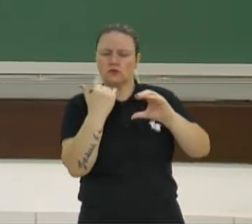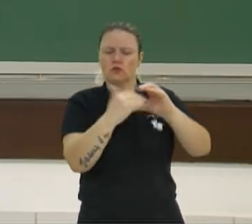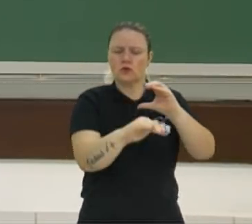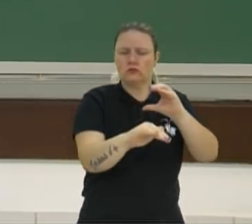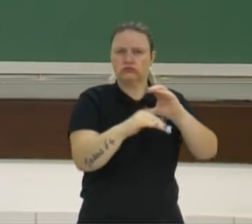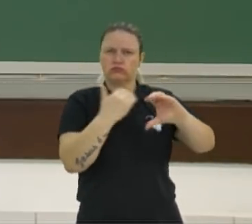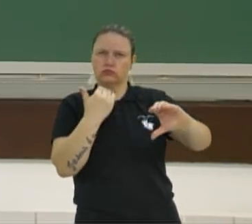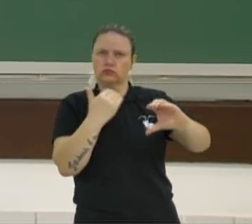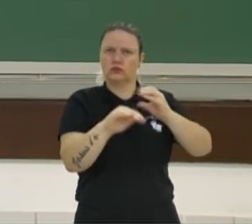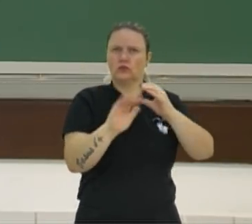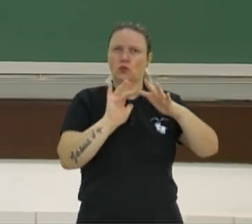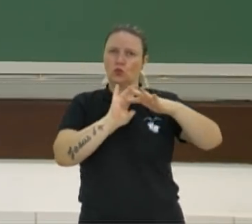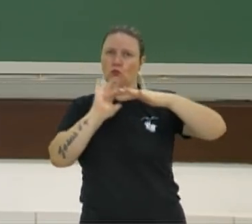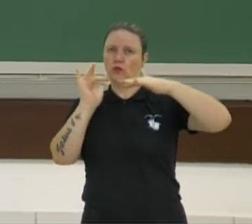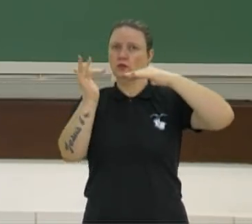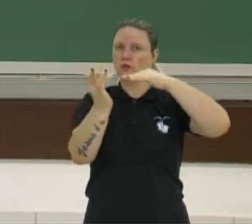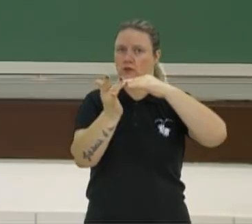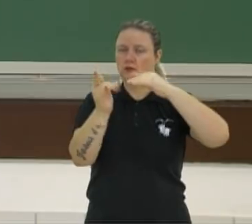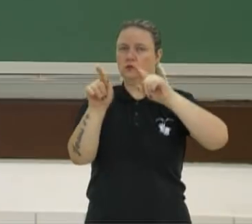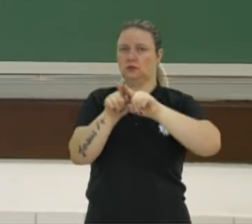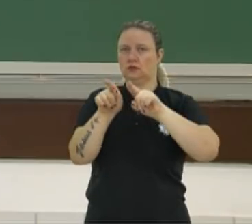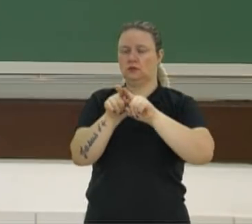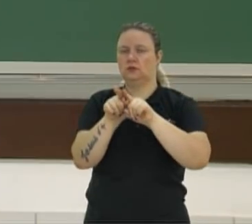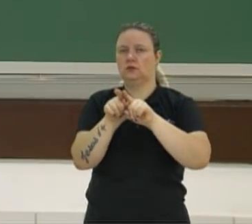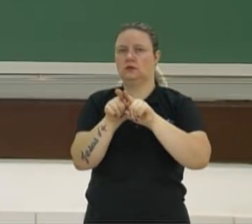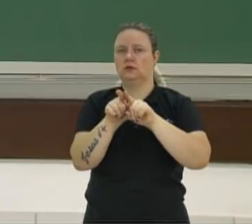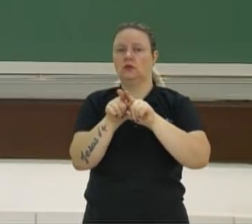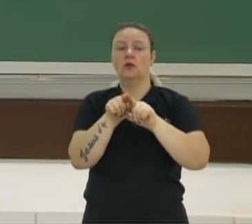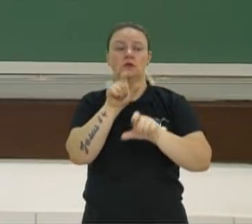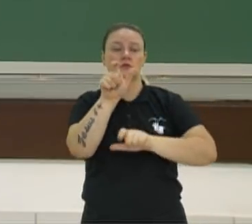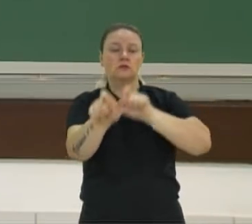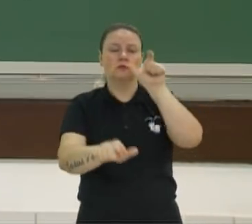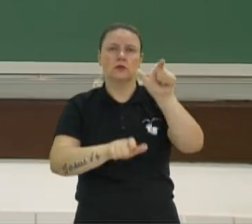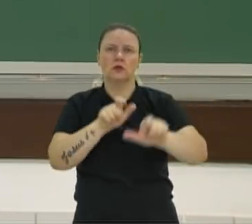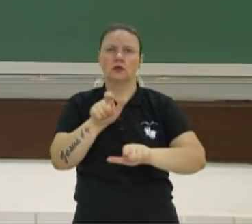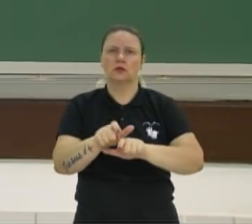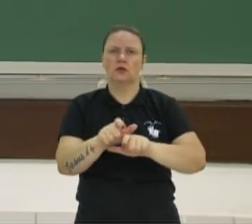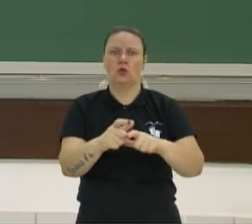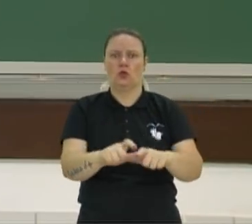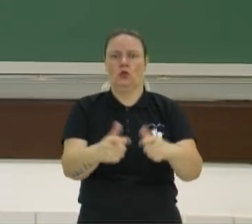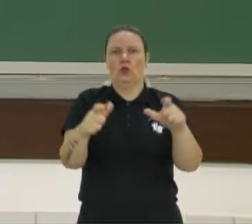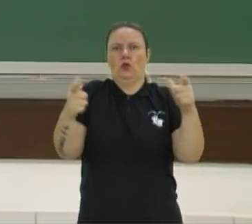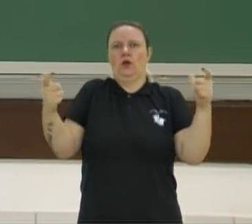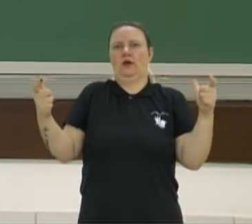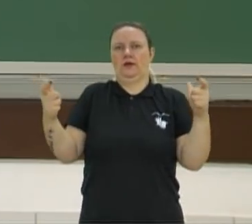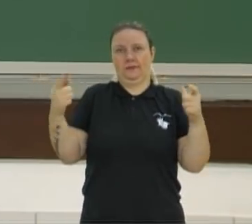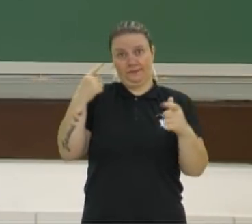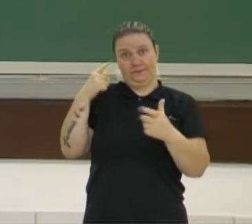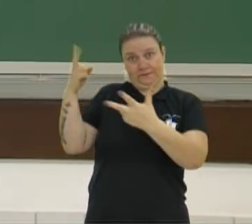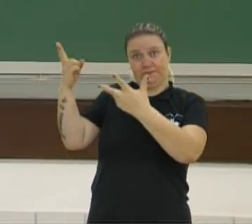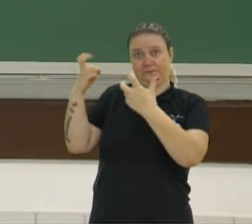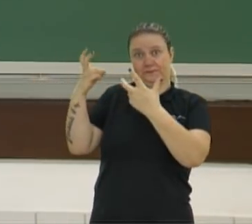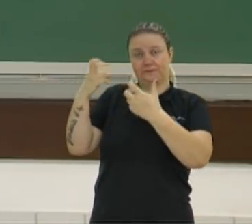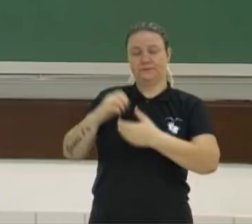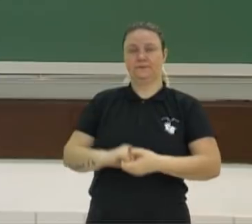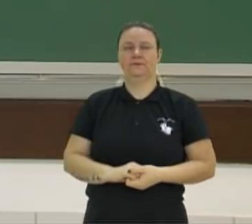então estão em redes sociais. Então, esse público é muito grande. Confira a nossa possibilidade.